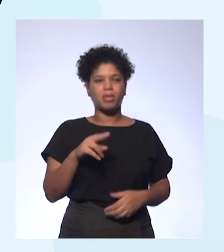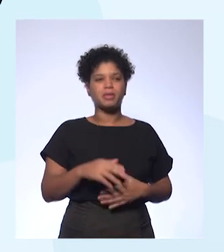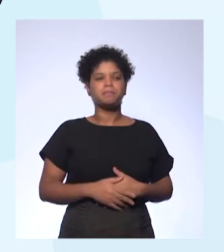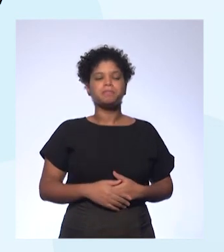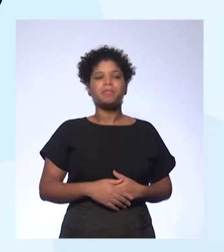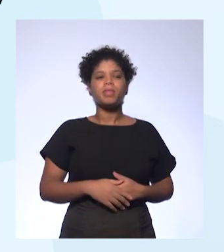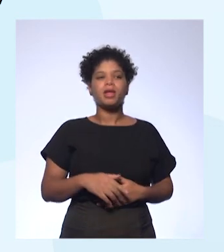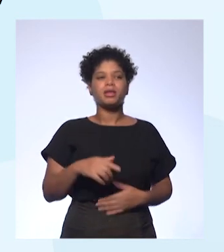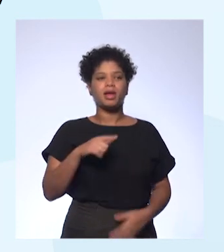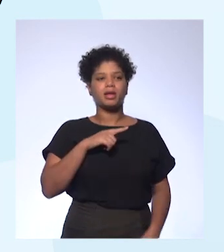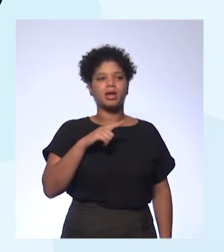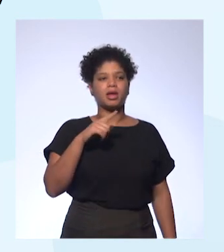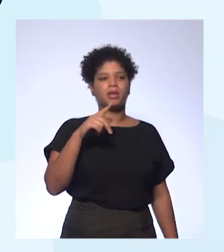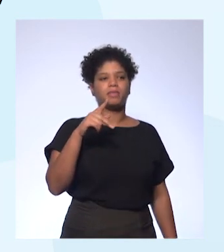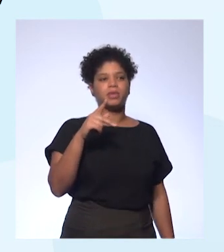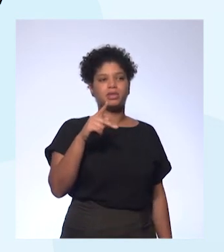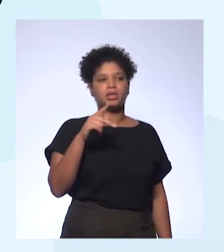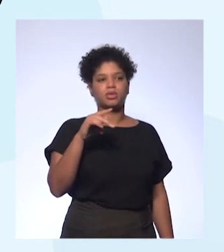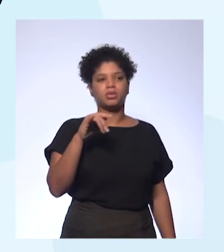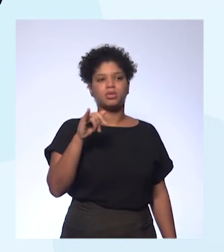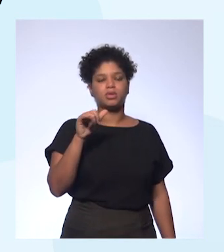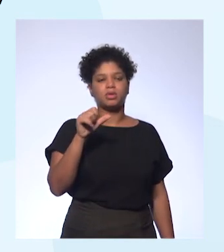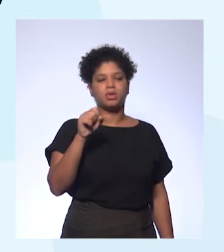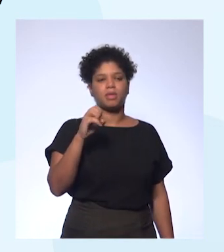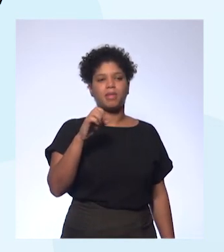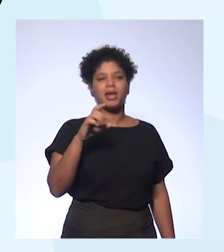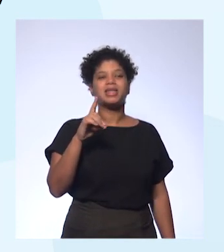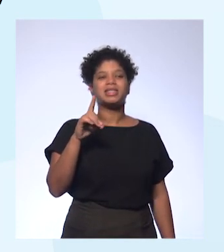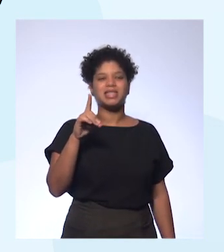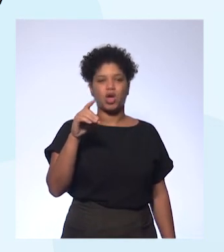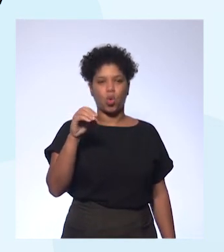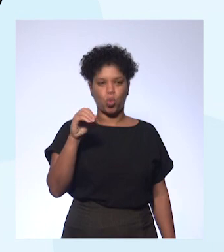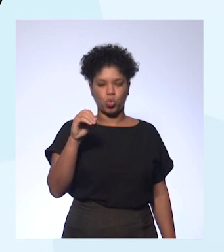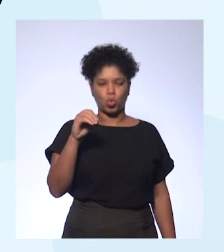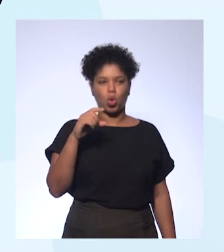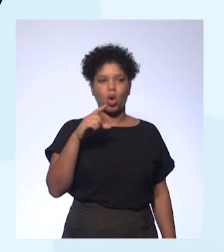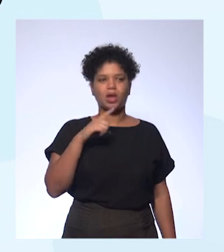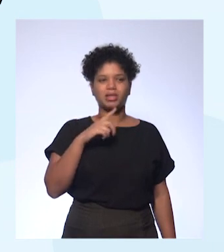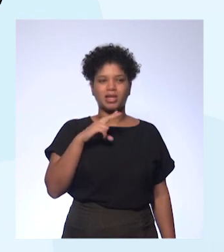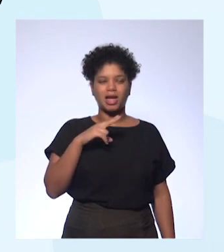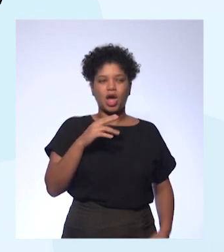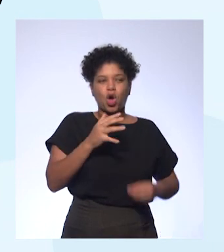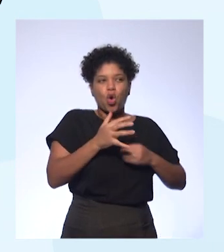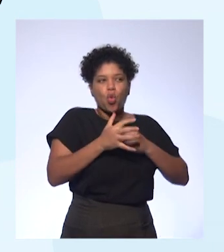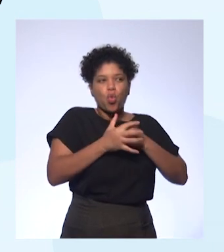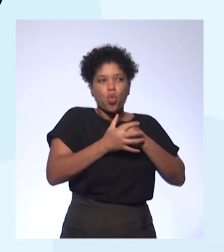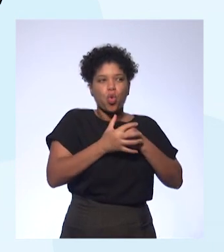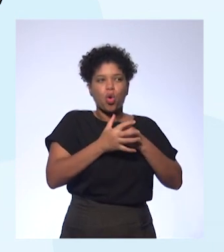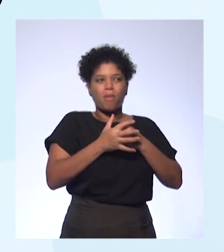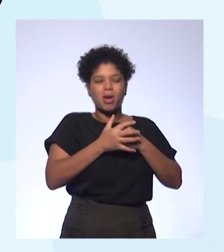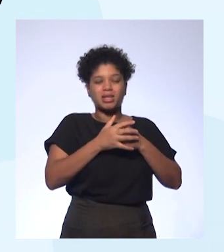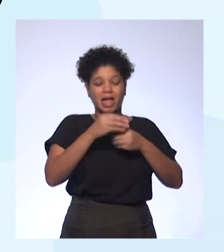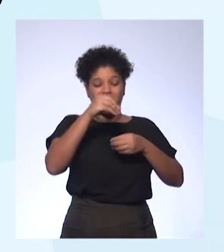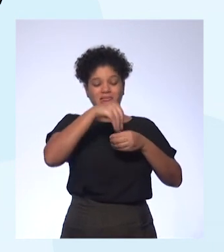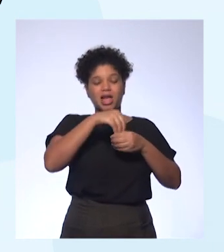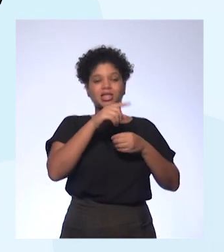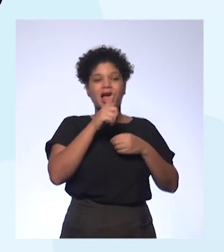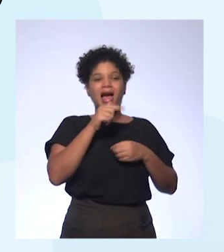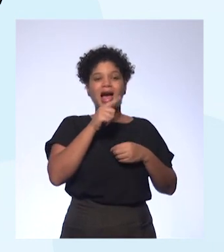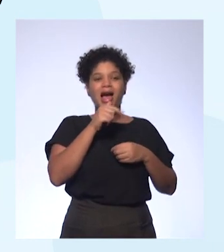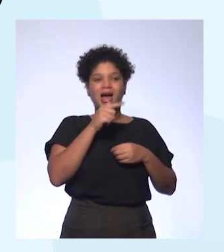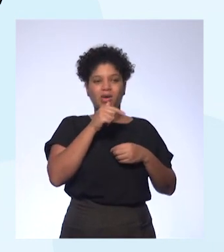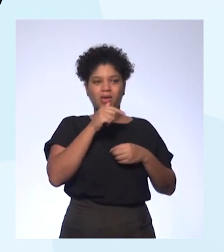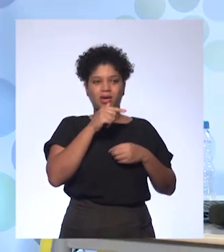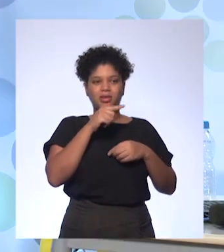ali, a parede corporal mais o pseudoceloma, que vai fazer essa pressãozinha ali, porque é uma região que vai ter água, e a